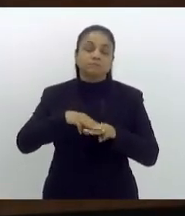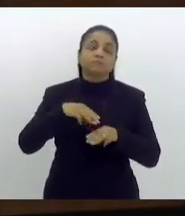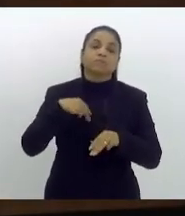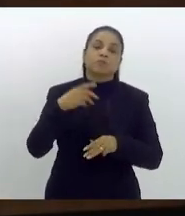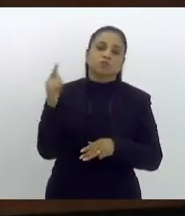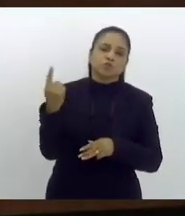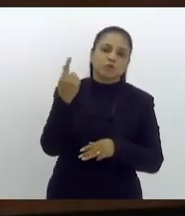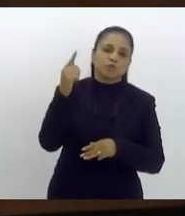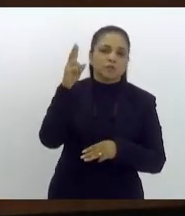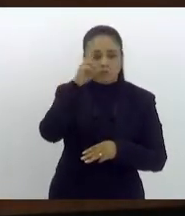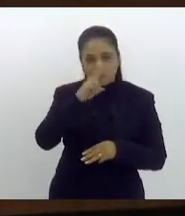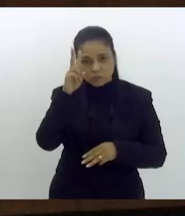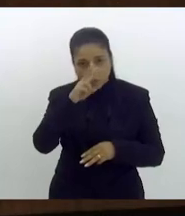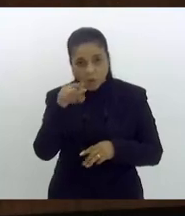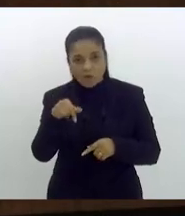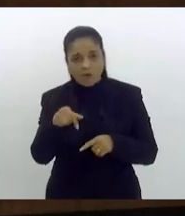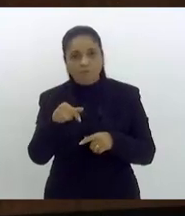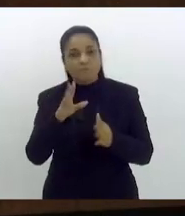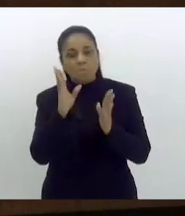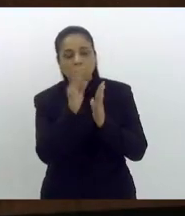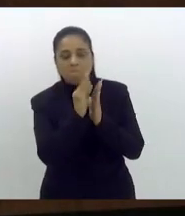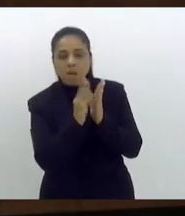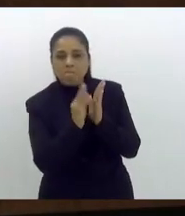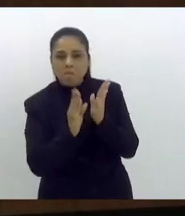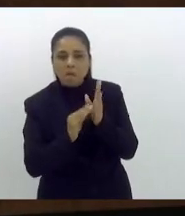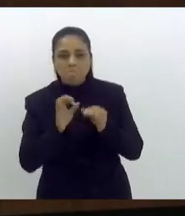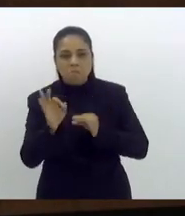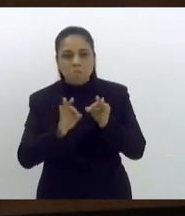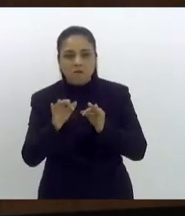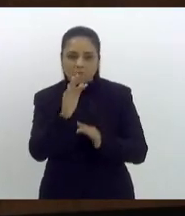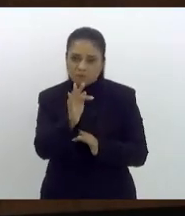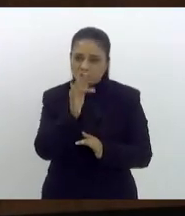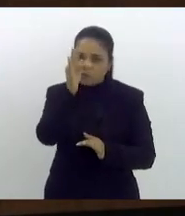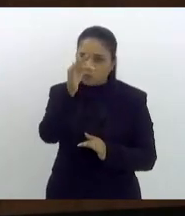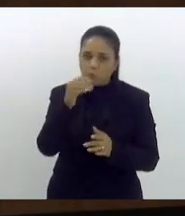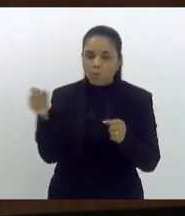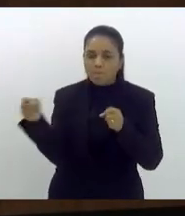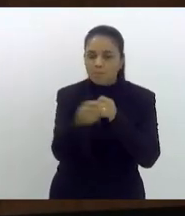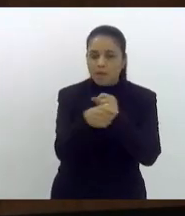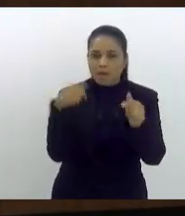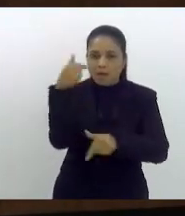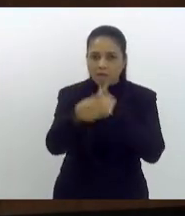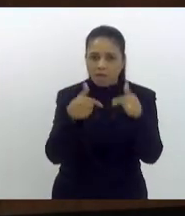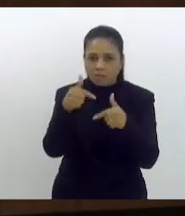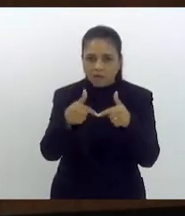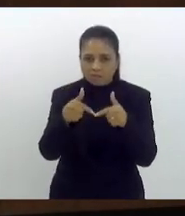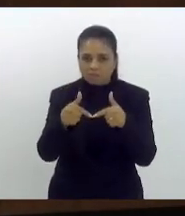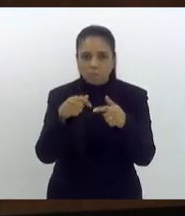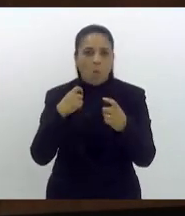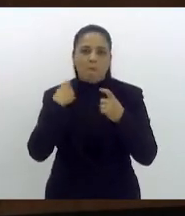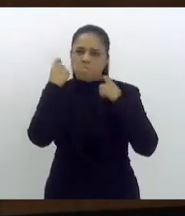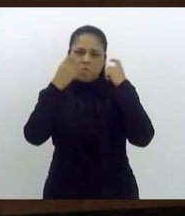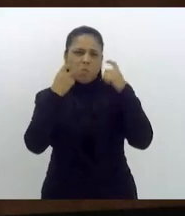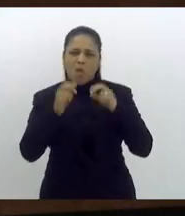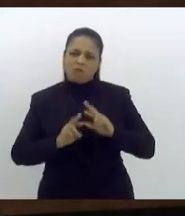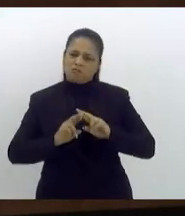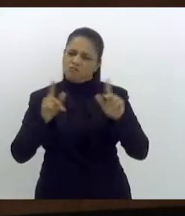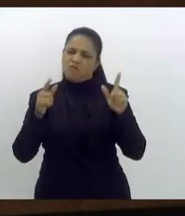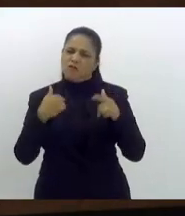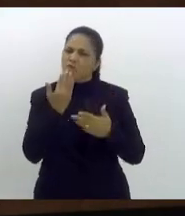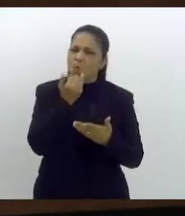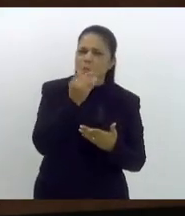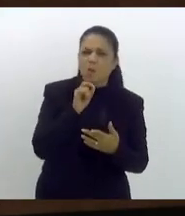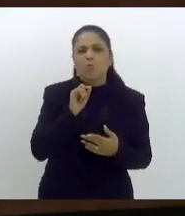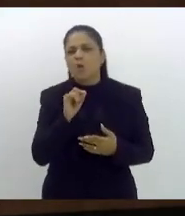ideológica conteúdo preparando jovem e a criança para o futuro mercado de trabalho e não se preocupar com que o jovem vai comer